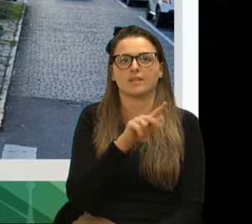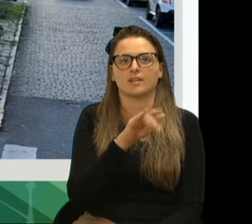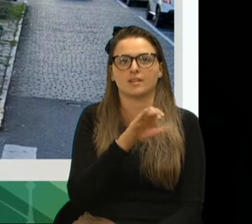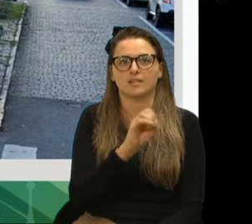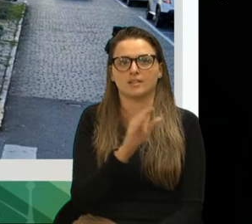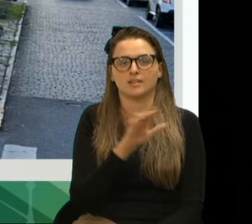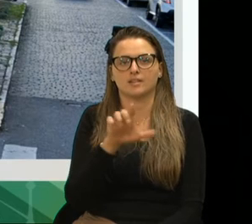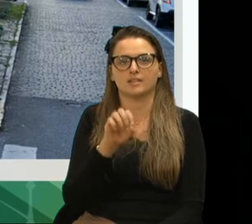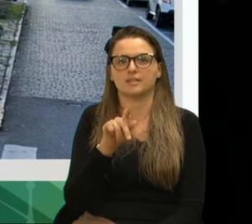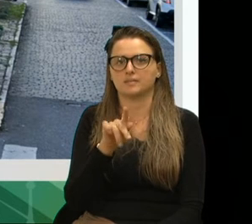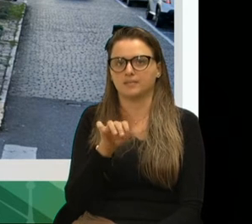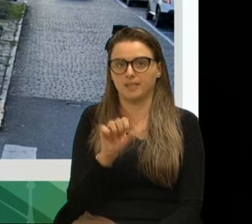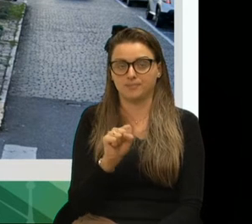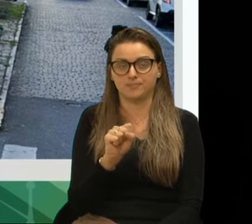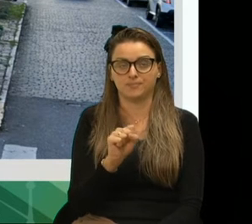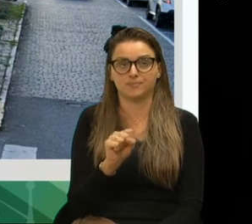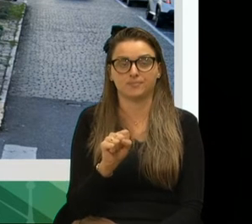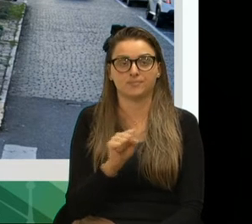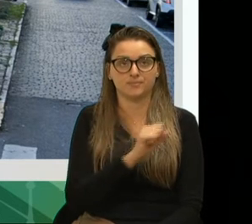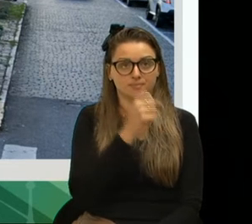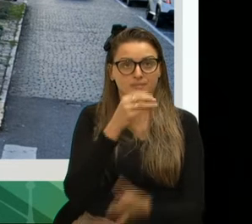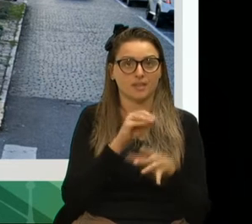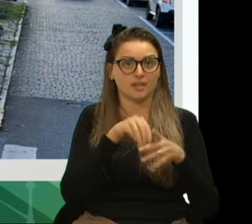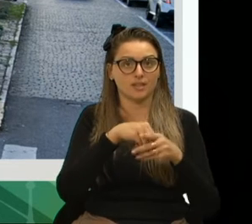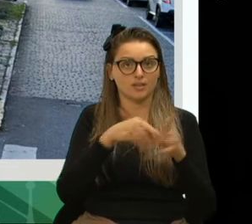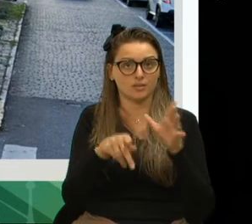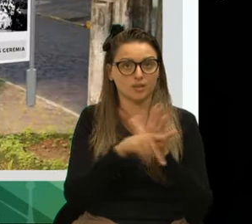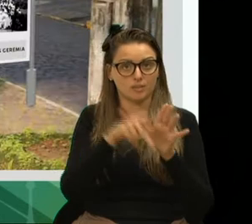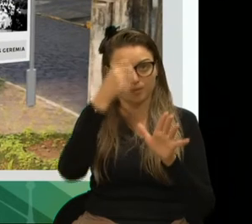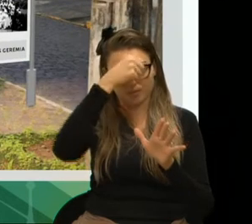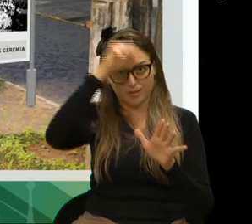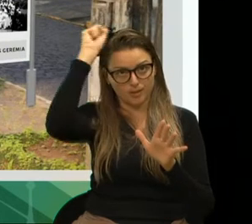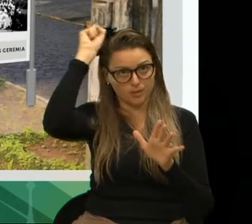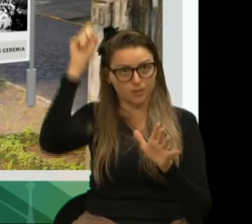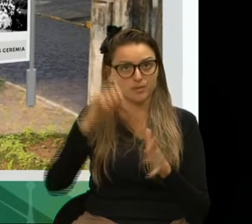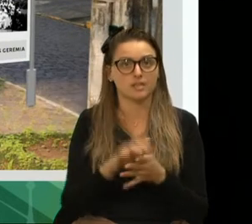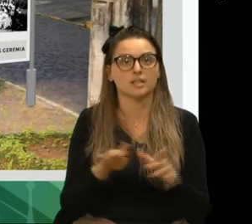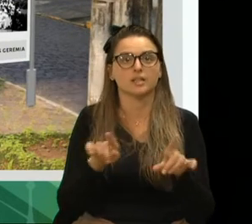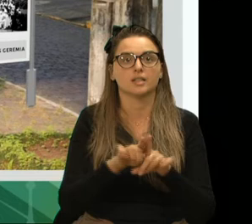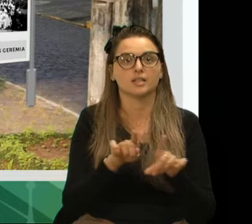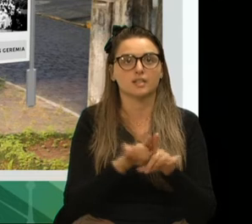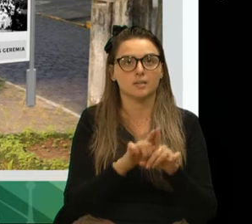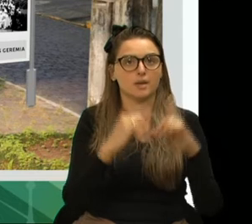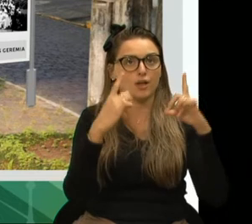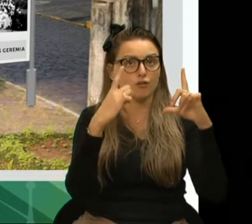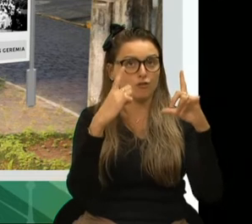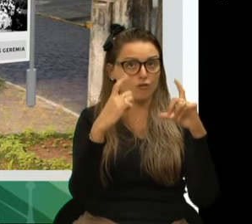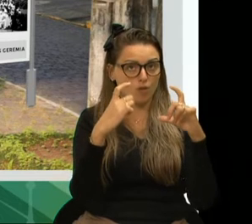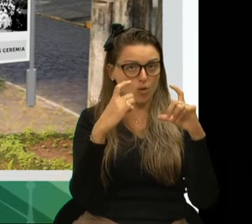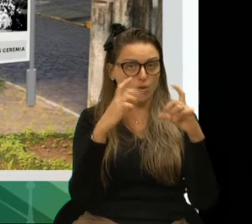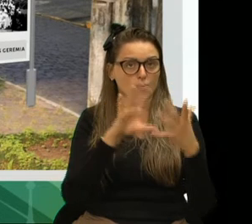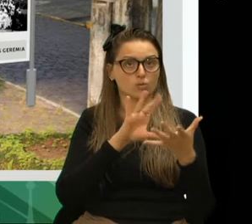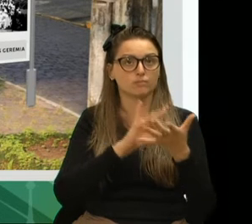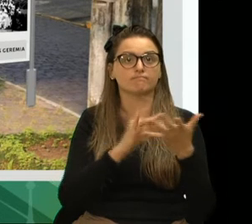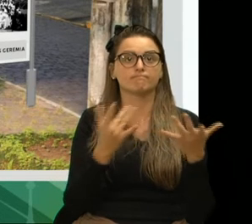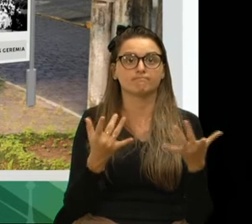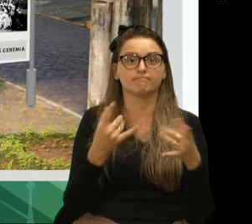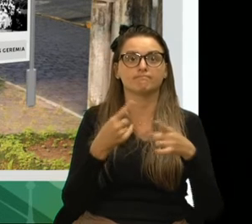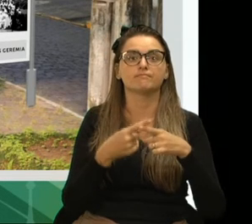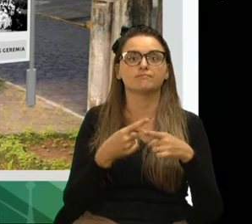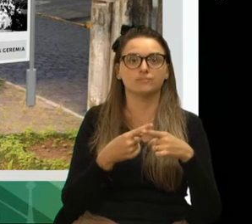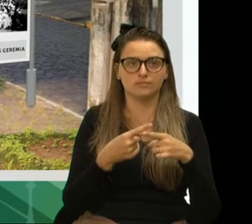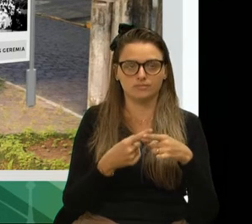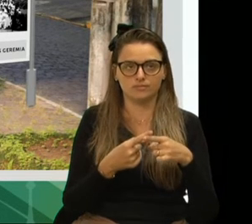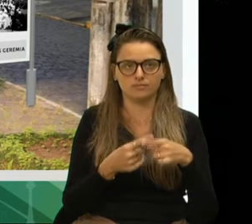Lopes, né, também professor da Universidade de Caxias do Sul, com muitas obras. Fotografia, né? Por que não? Né?